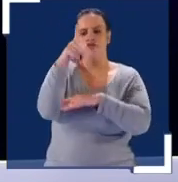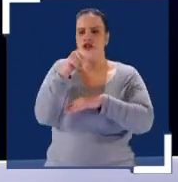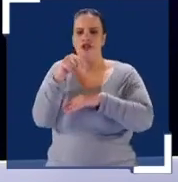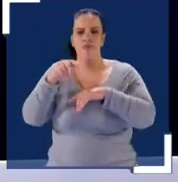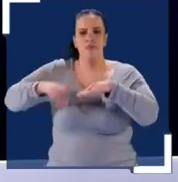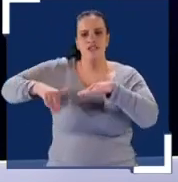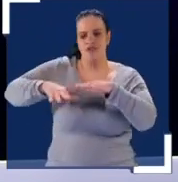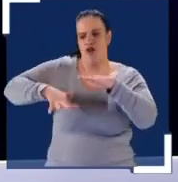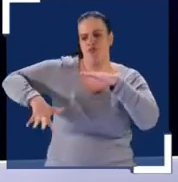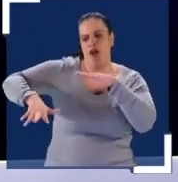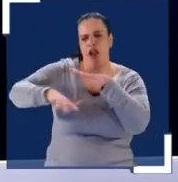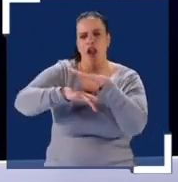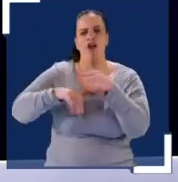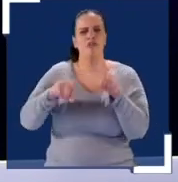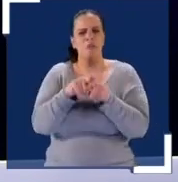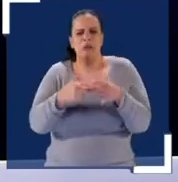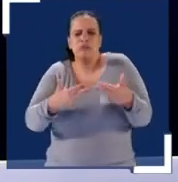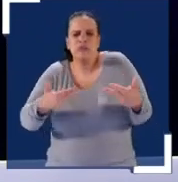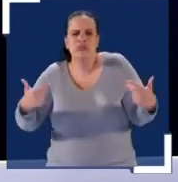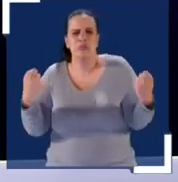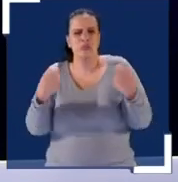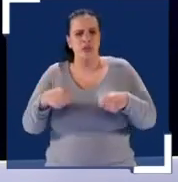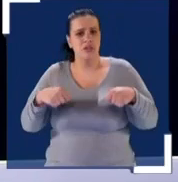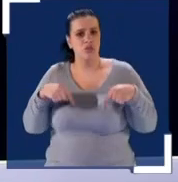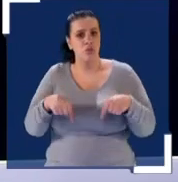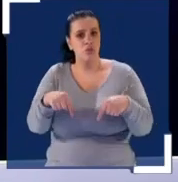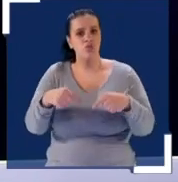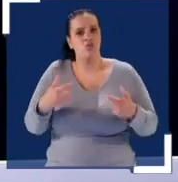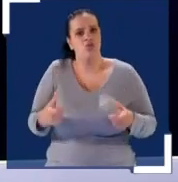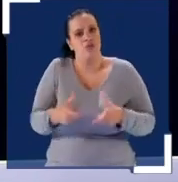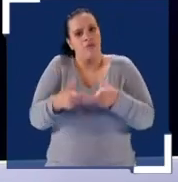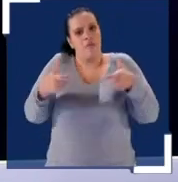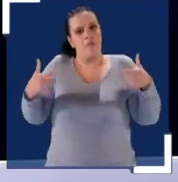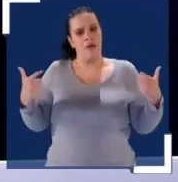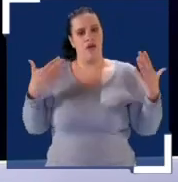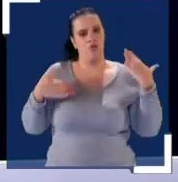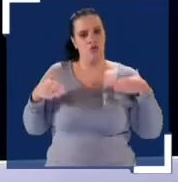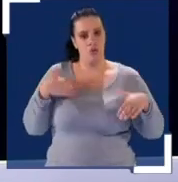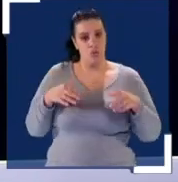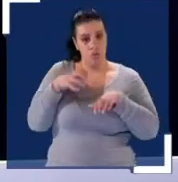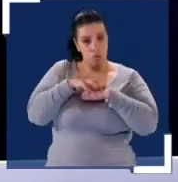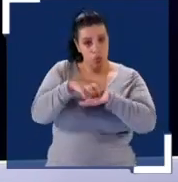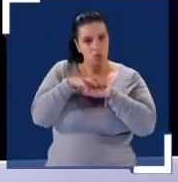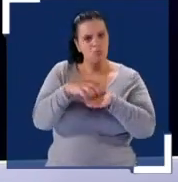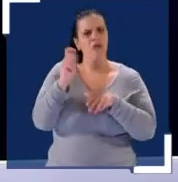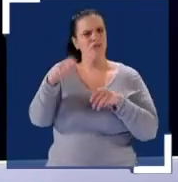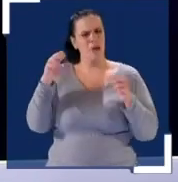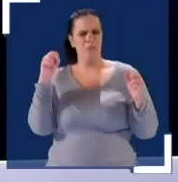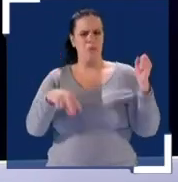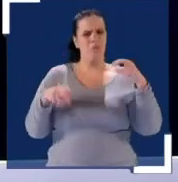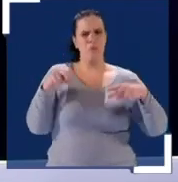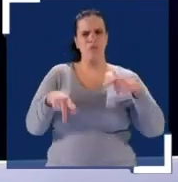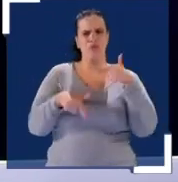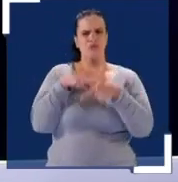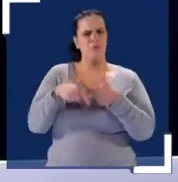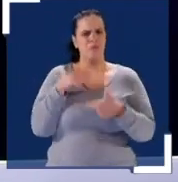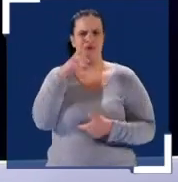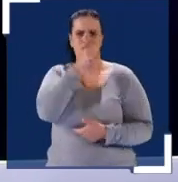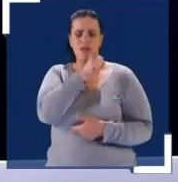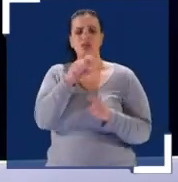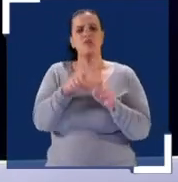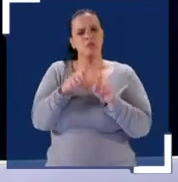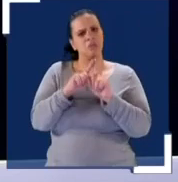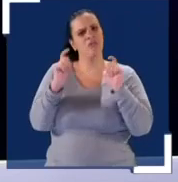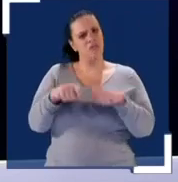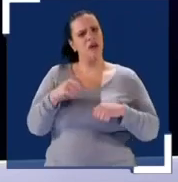outras infraestruturas necessárias para o desenvolvimento do turismo, que é uma área que gera empregos muito rapidamente e que promove o